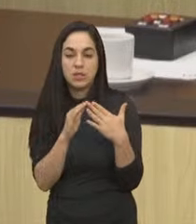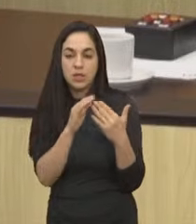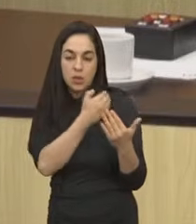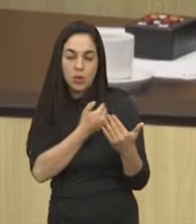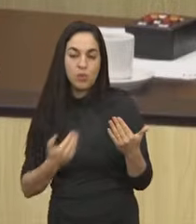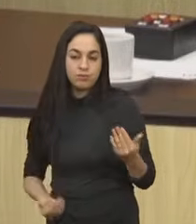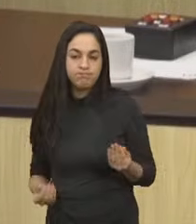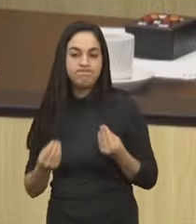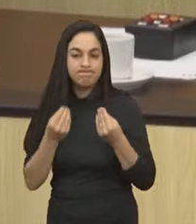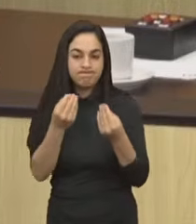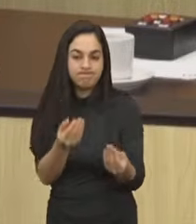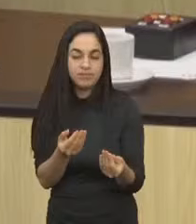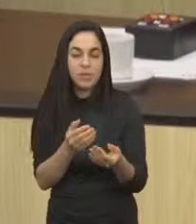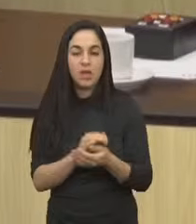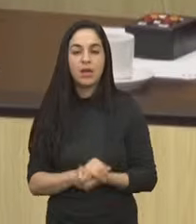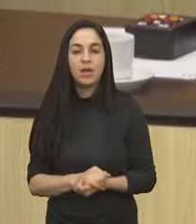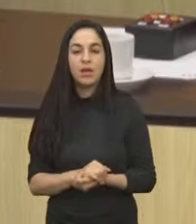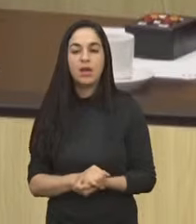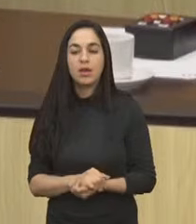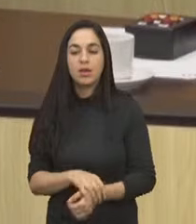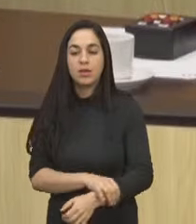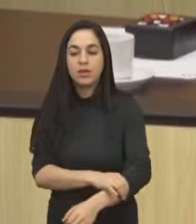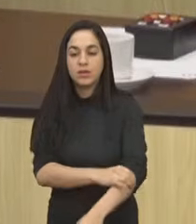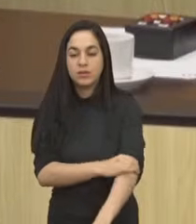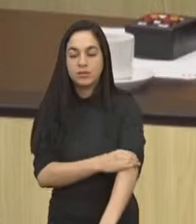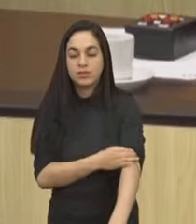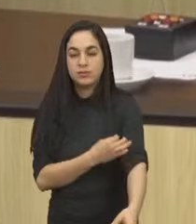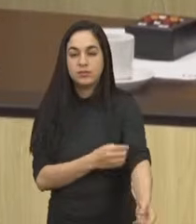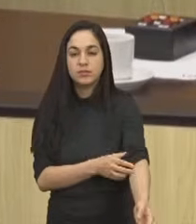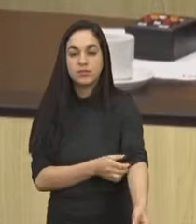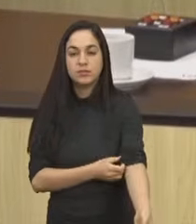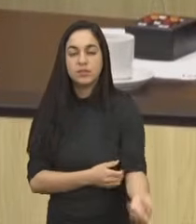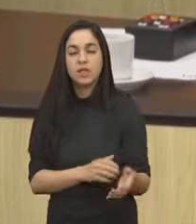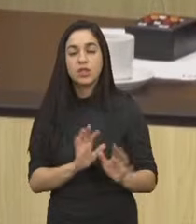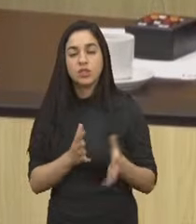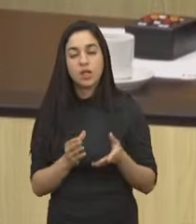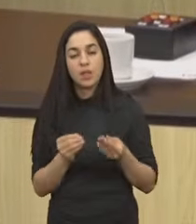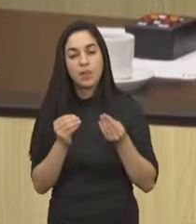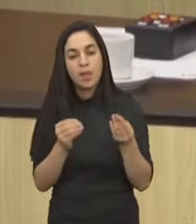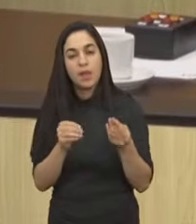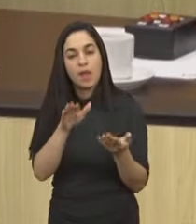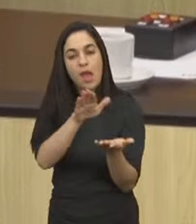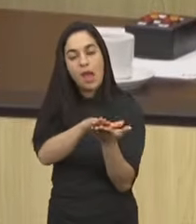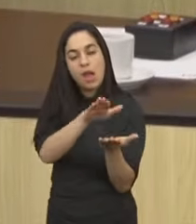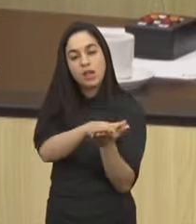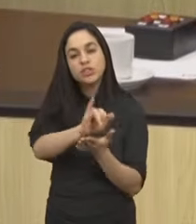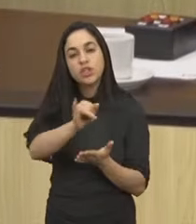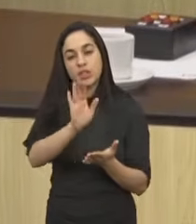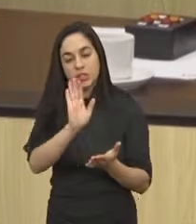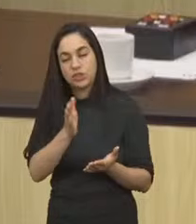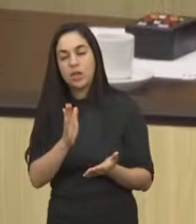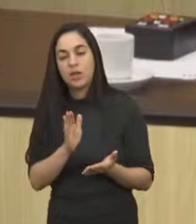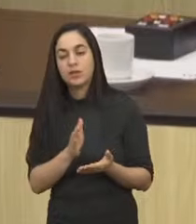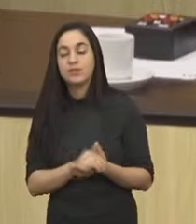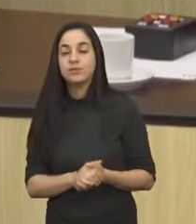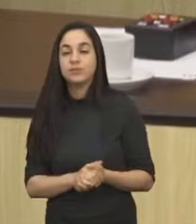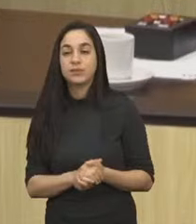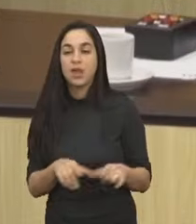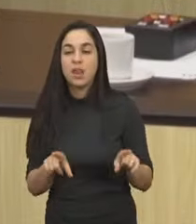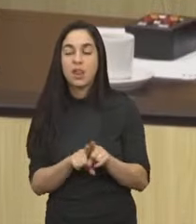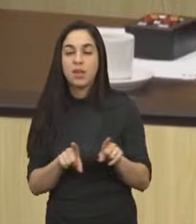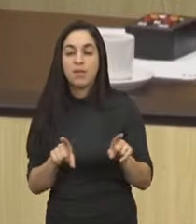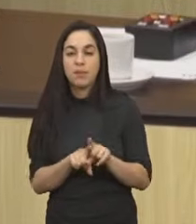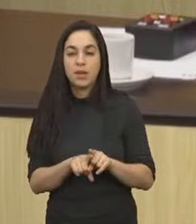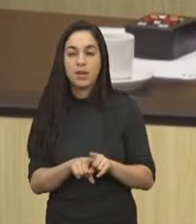Companhia de Desenvolvimento Habitacional e Urbano, já destinadas ao município de Jacareí, bem como a garantia